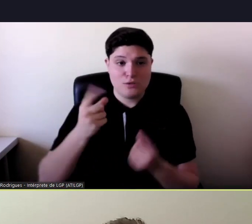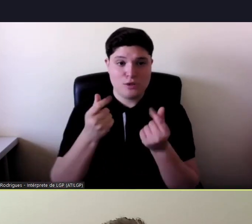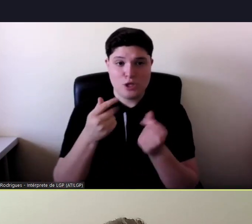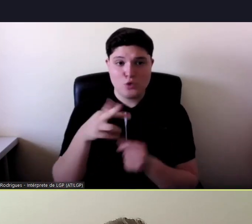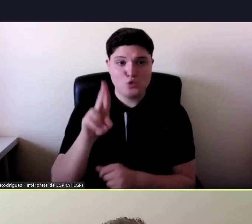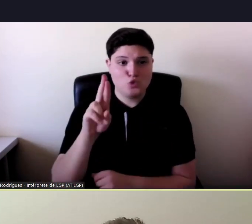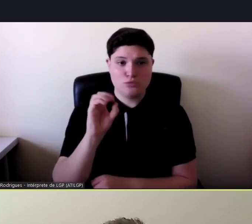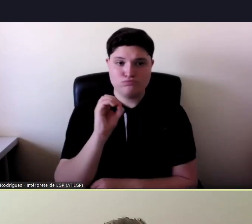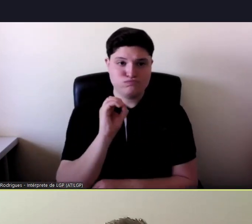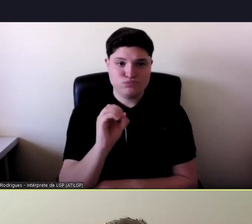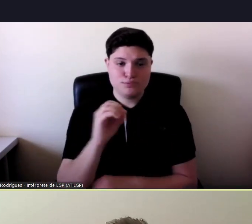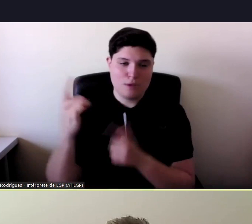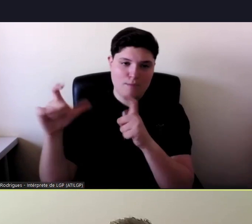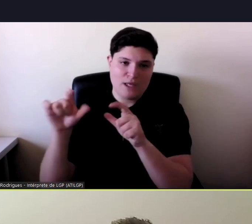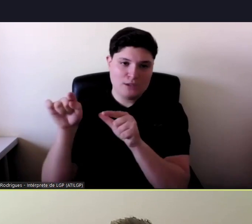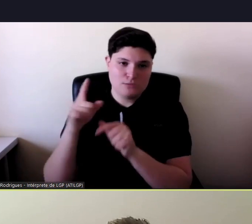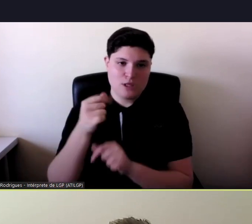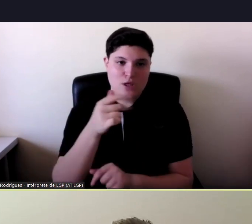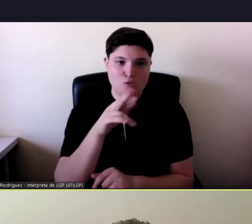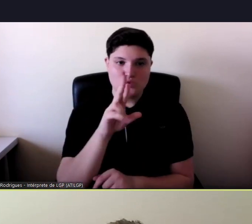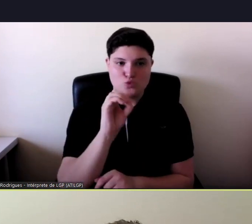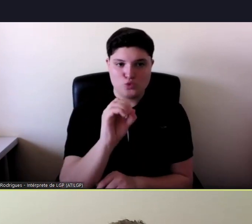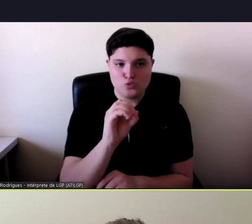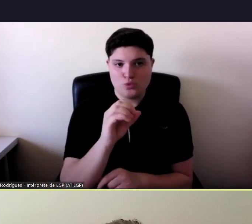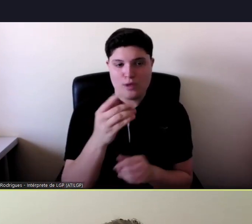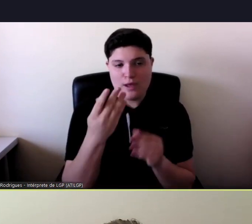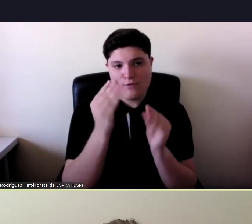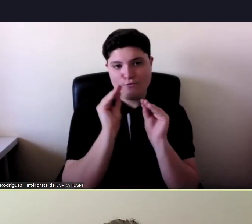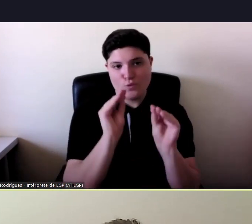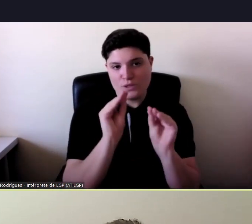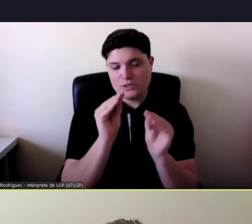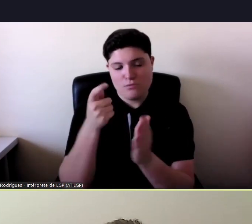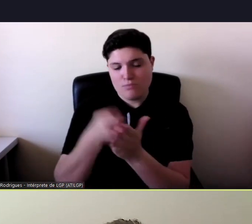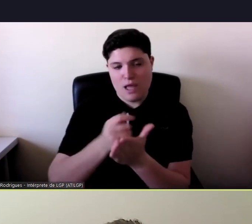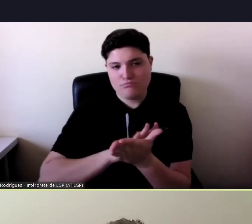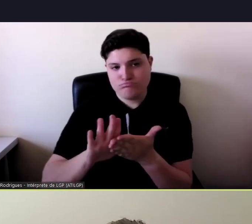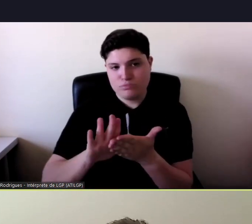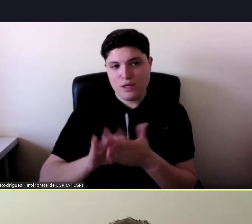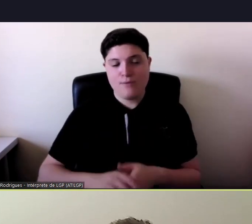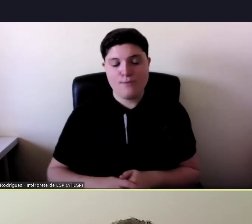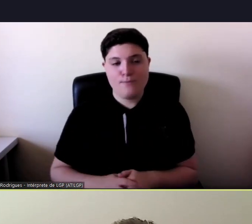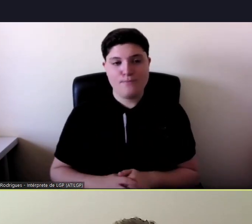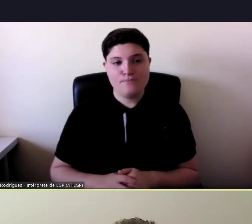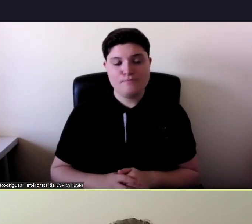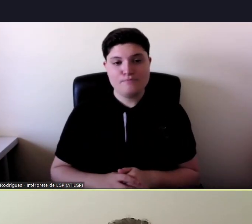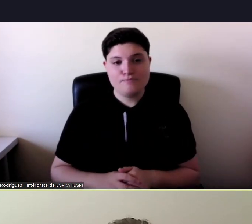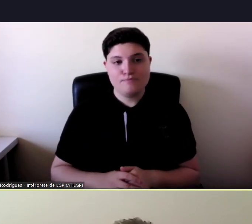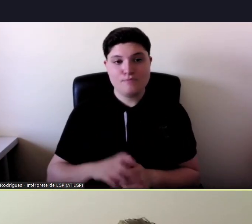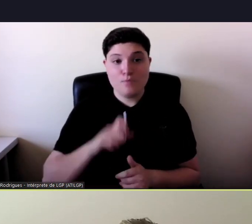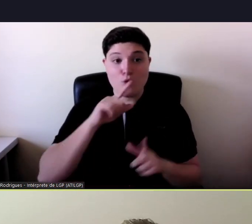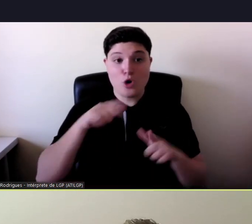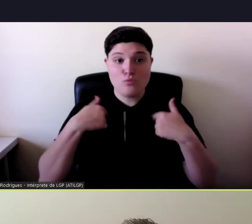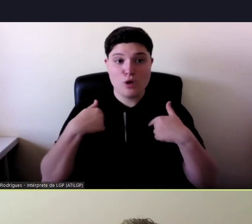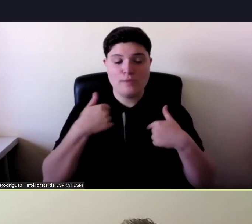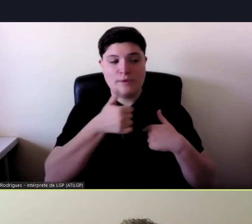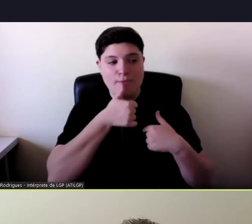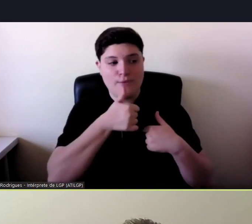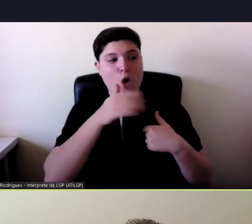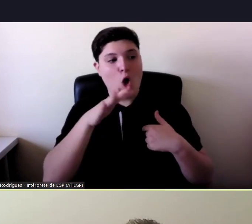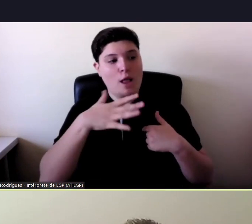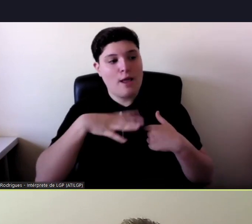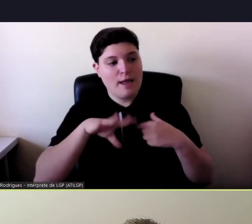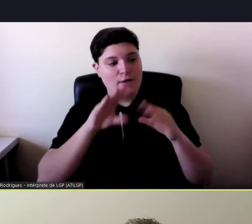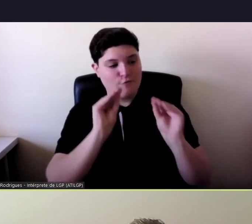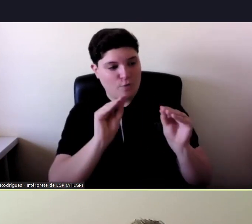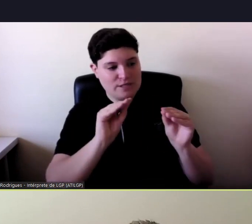dirigido ao INA para estar aqui. É um prazer estar aqui a partilhar estas coisas. Eu vou-me centrar mais na questão climática e vou ter aqui